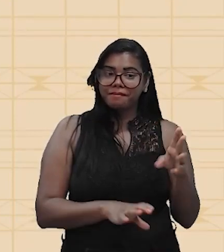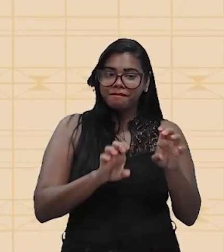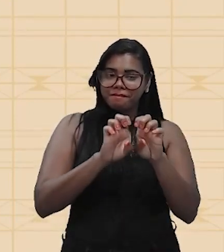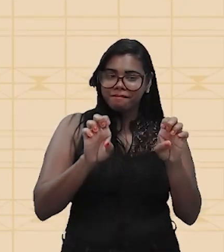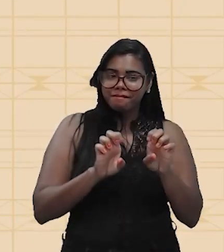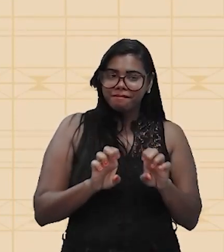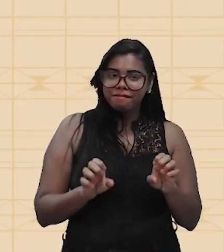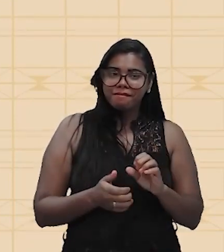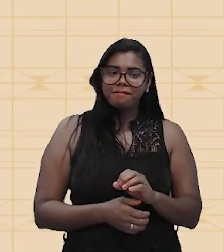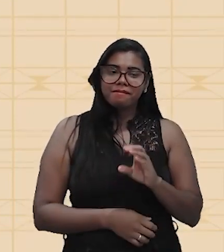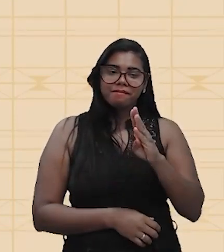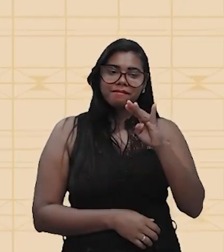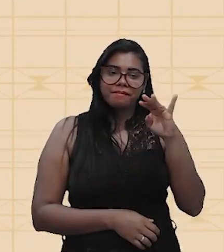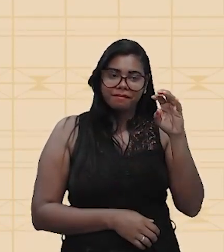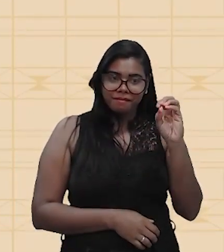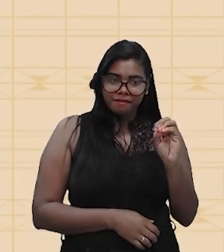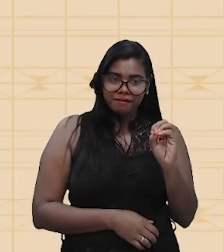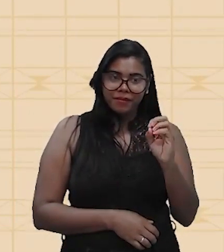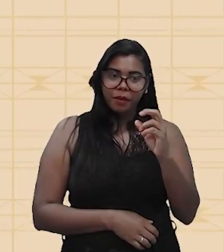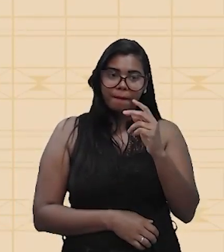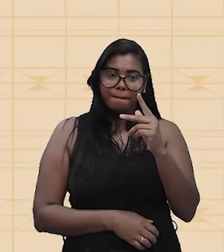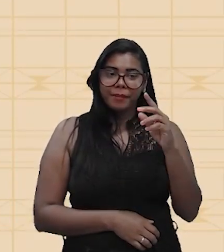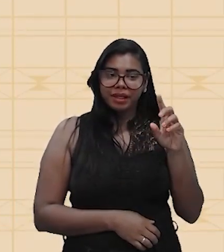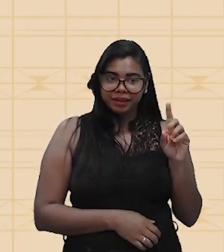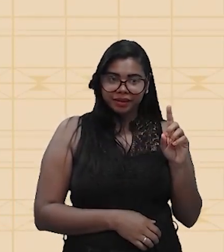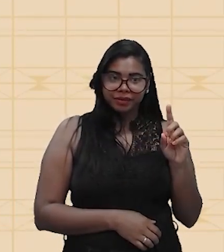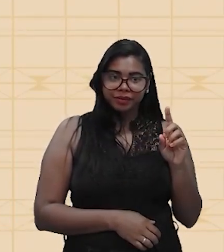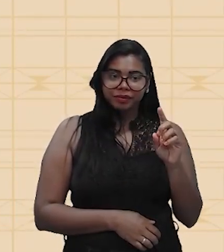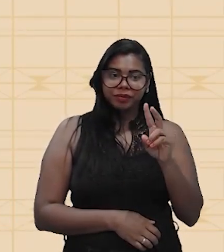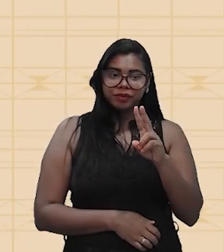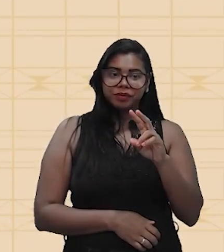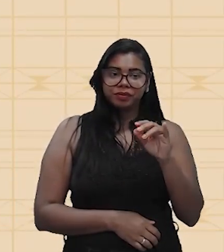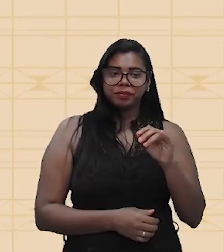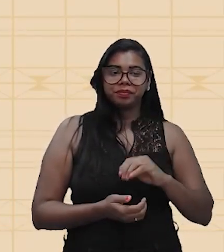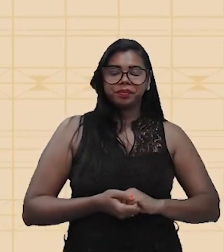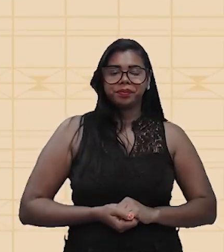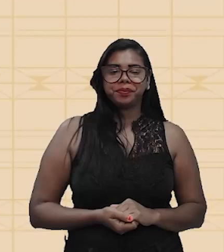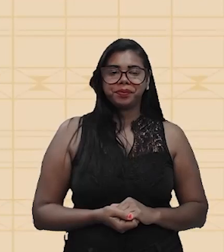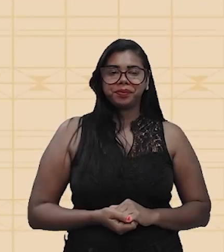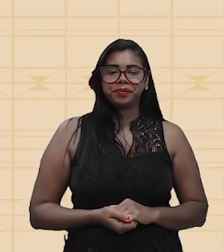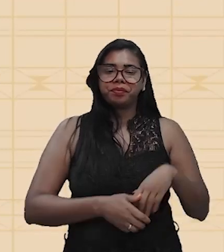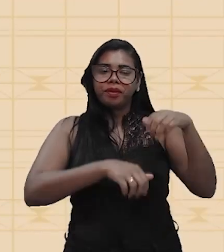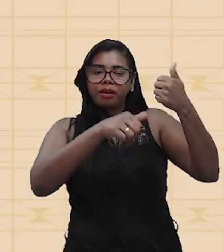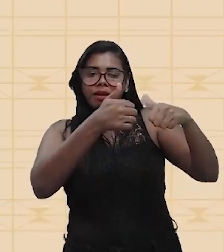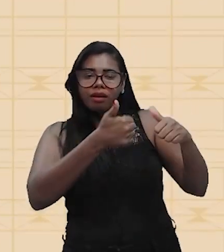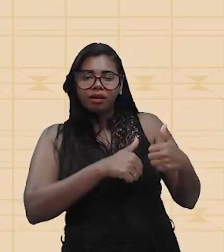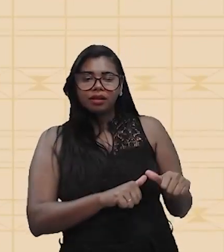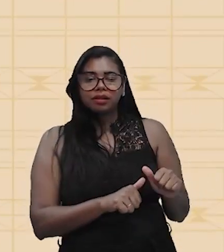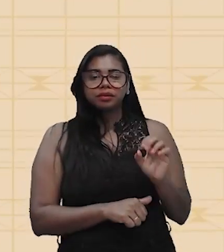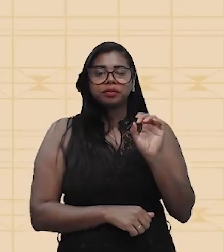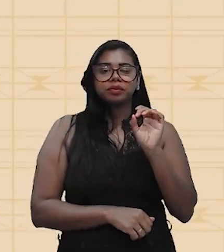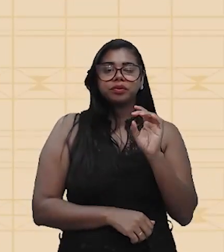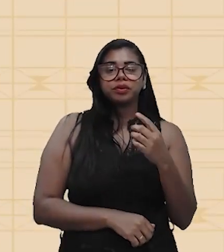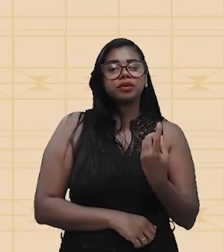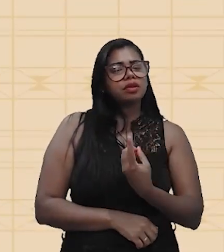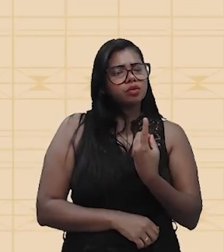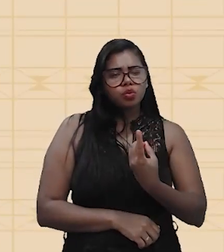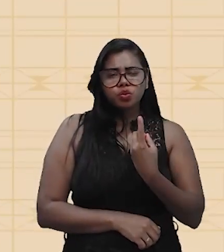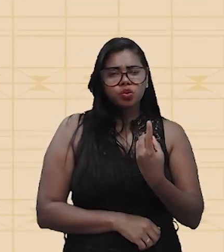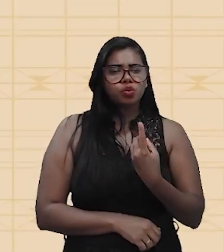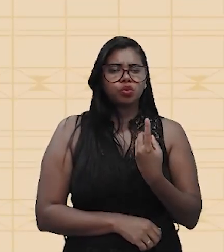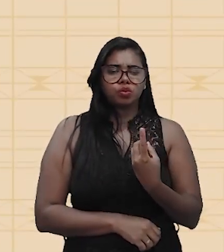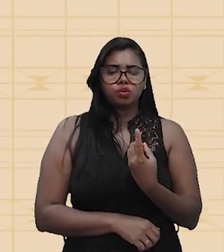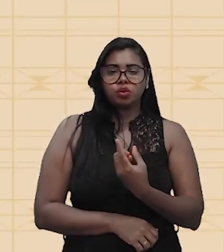π, PT, você ri. Então, numa avaliação é só fazer individualmente cada uma delas,